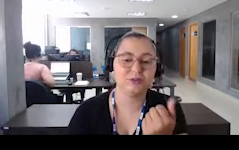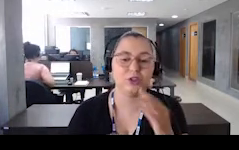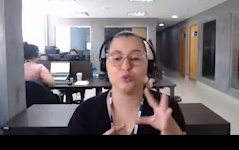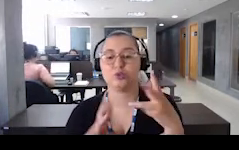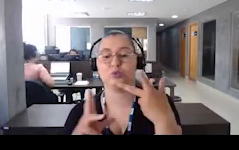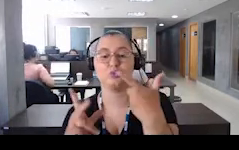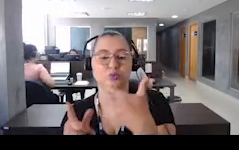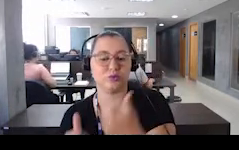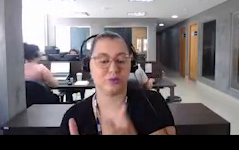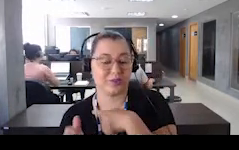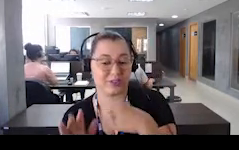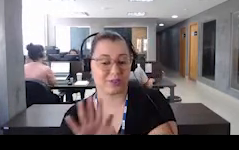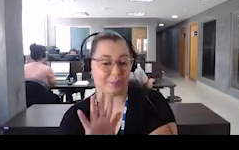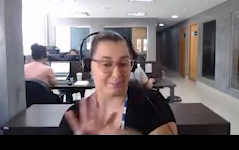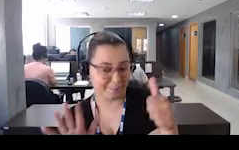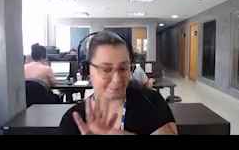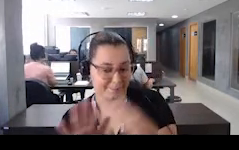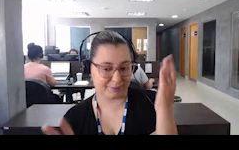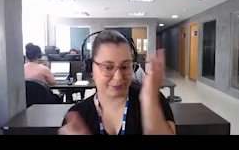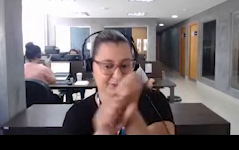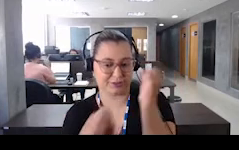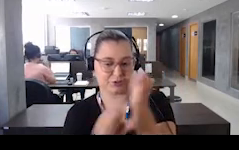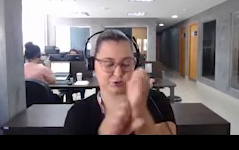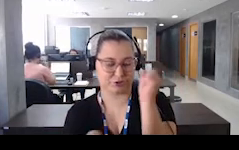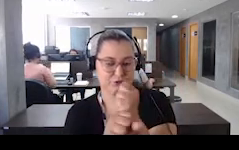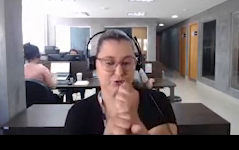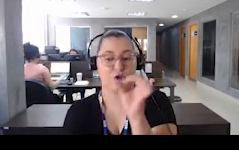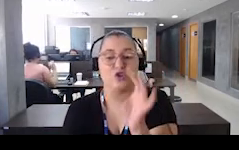o total aqui. Essa primeira que a gente calculou